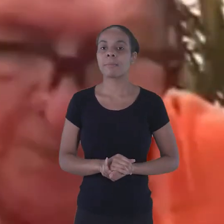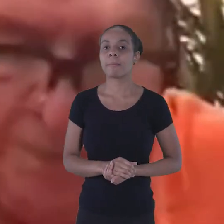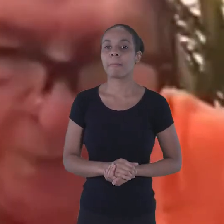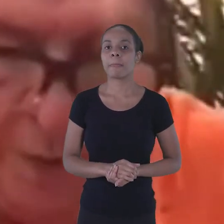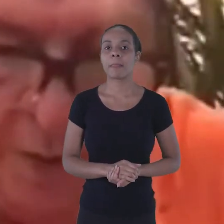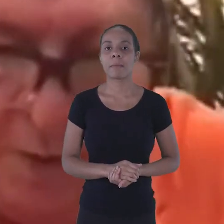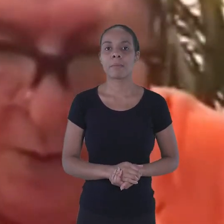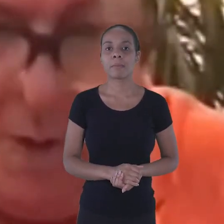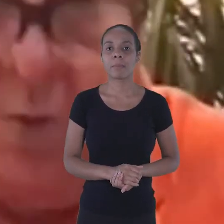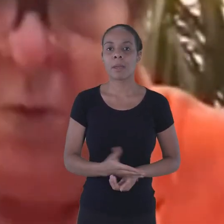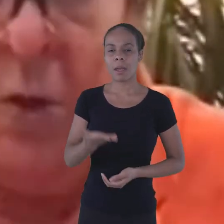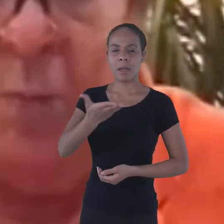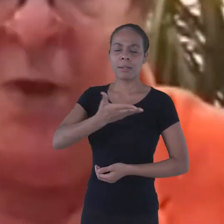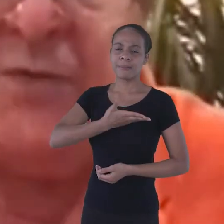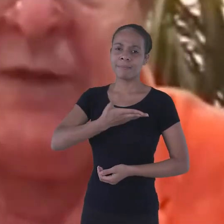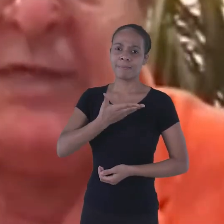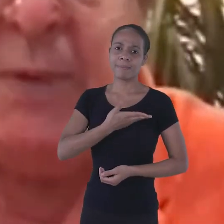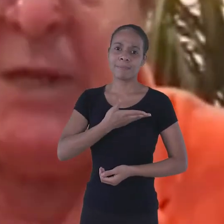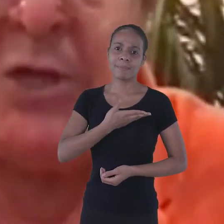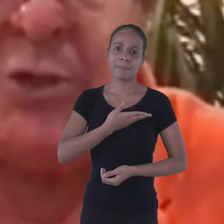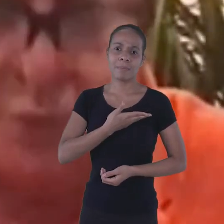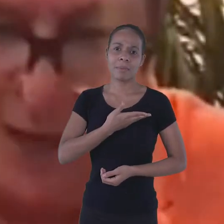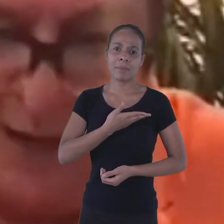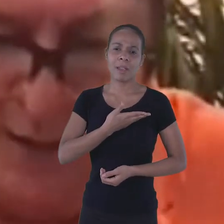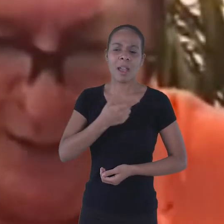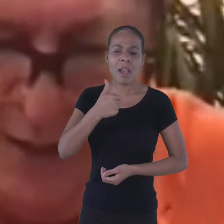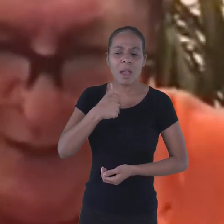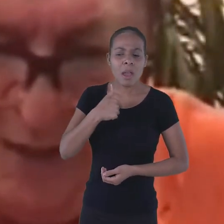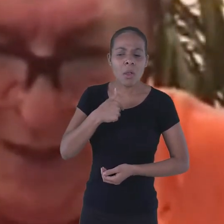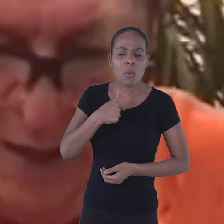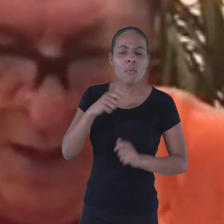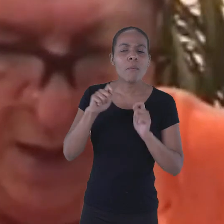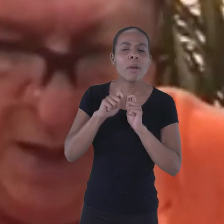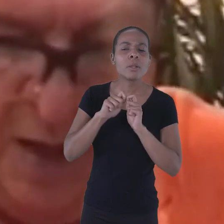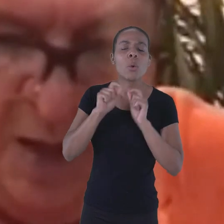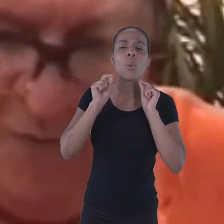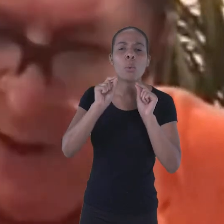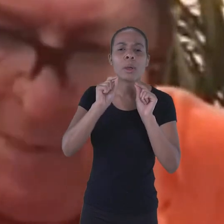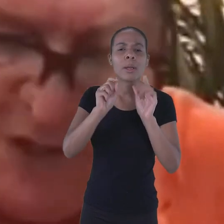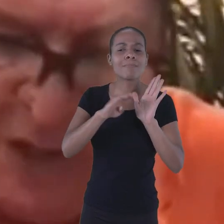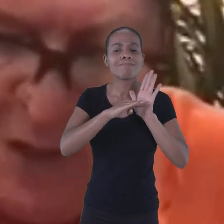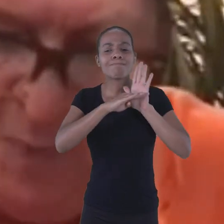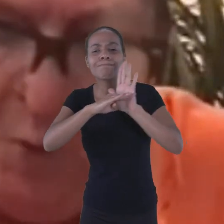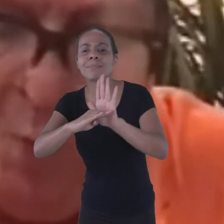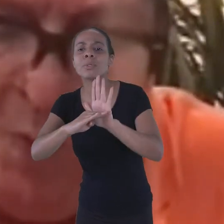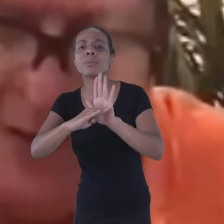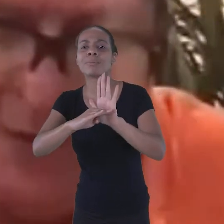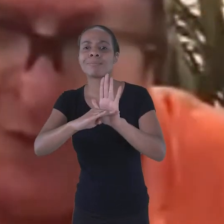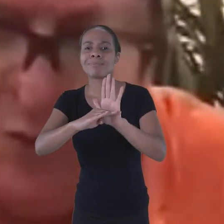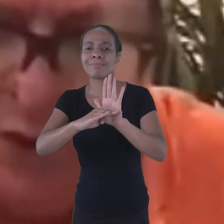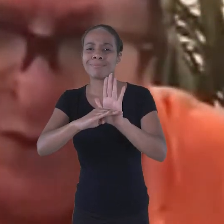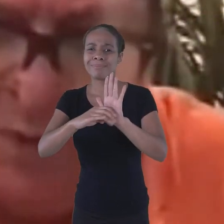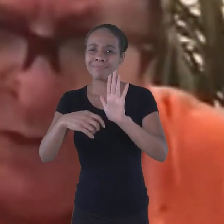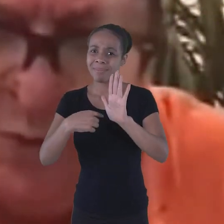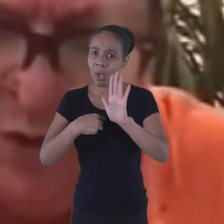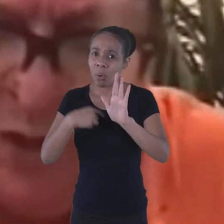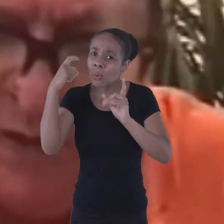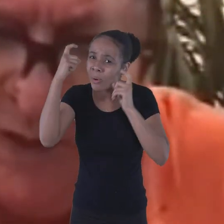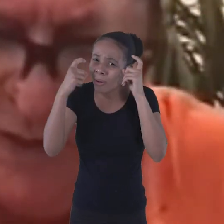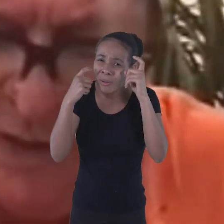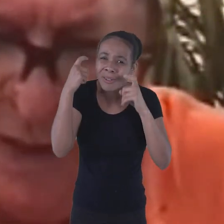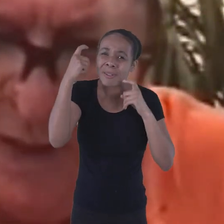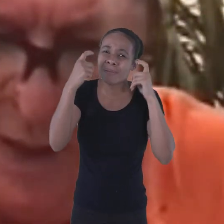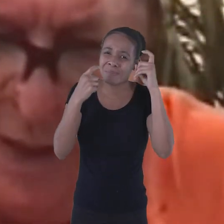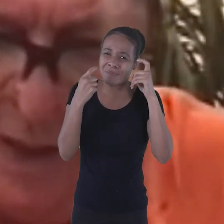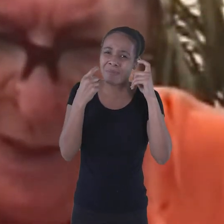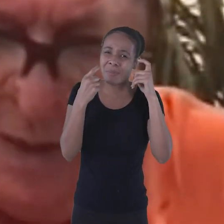Amigo, o que eu posso fazer para te ajudar? Eu fiquei bastante preocupado com as últimas